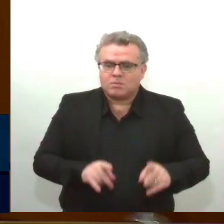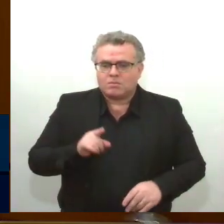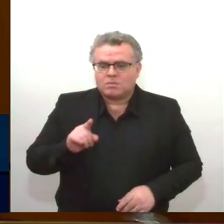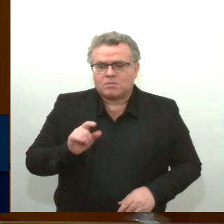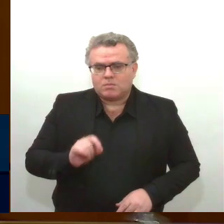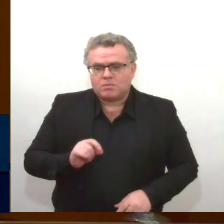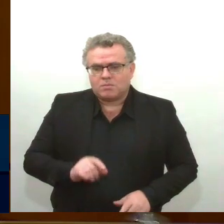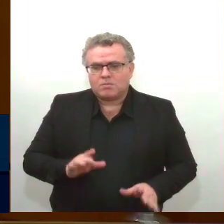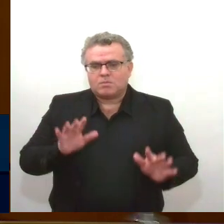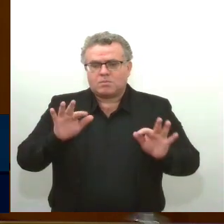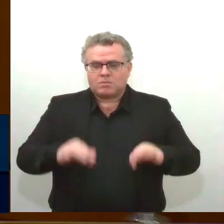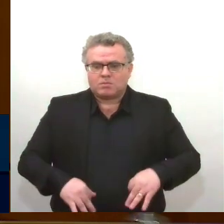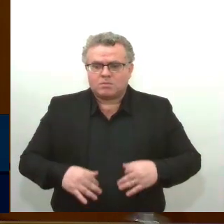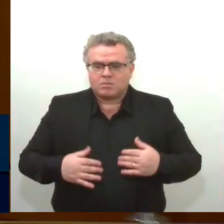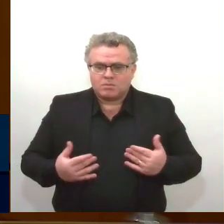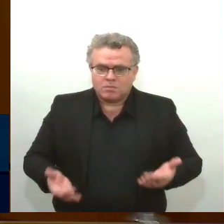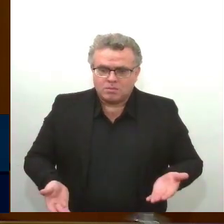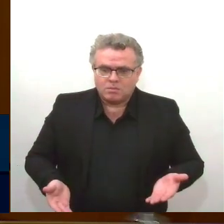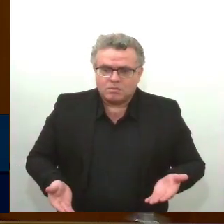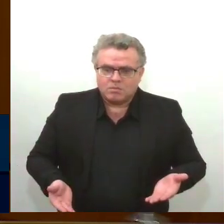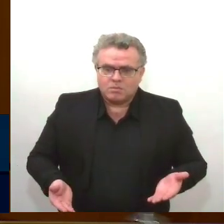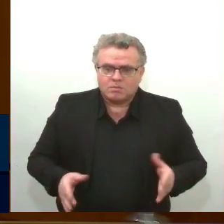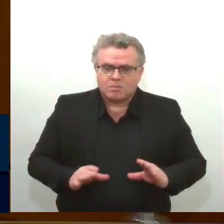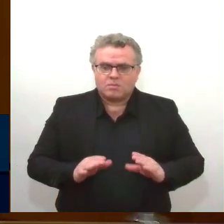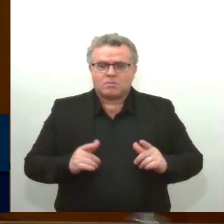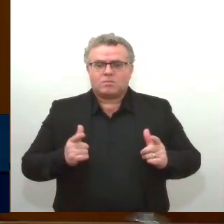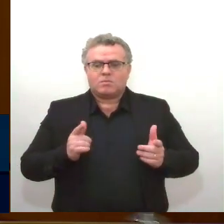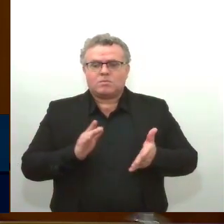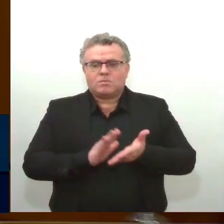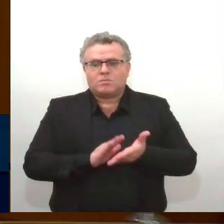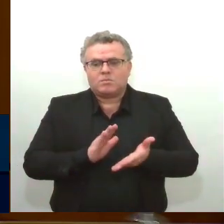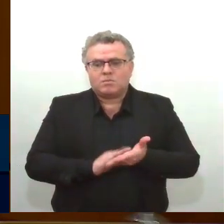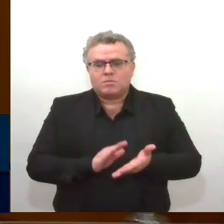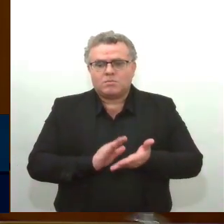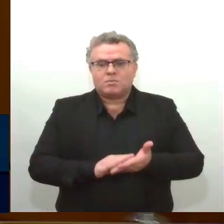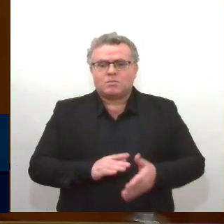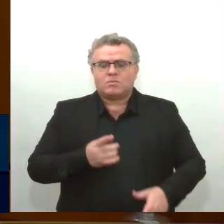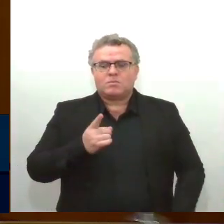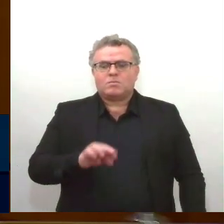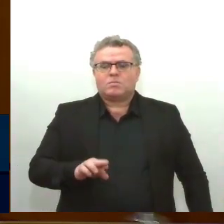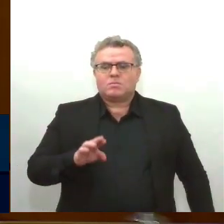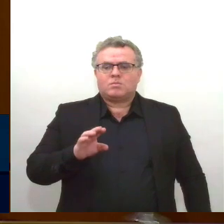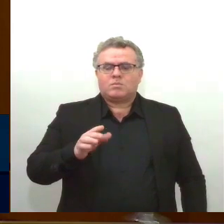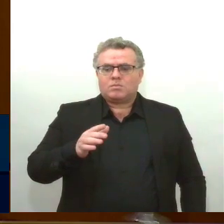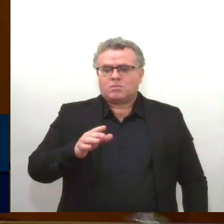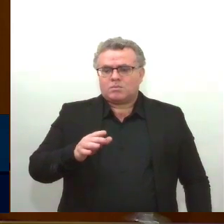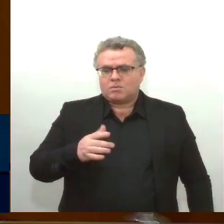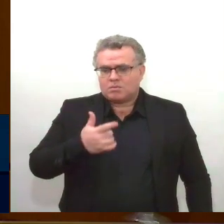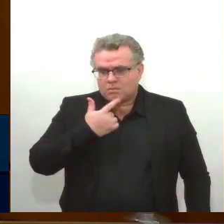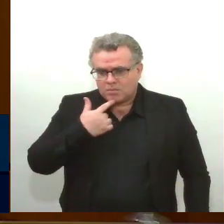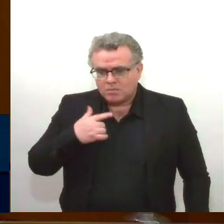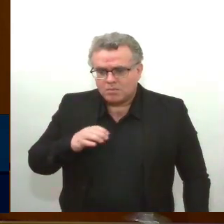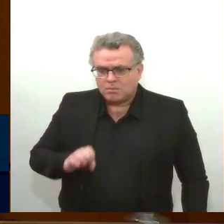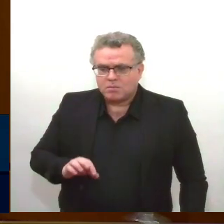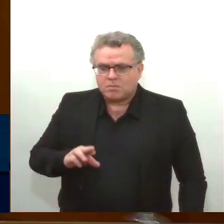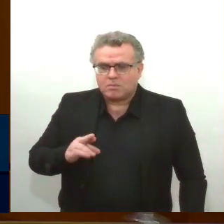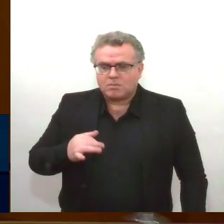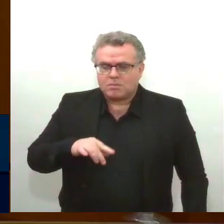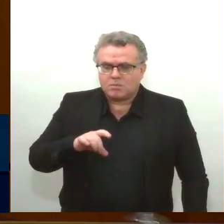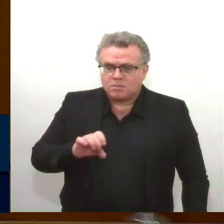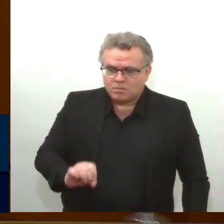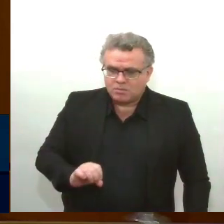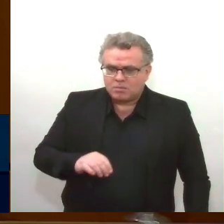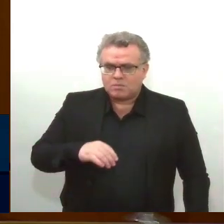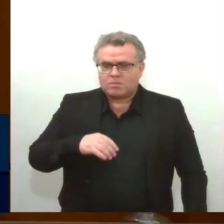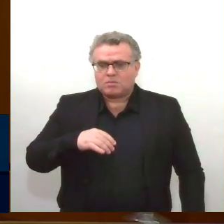também parabenizando a d Emília Correa A Ricardo Marques o cidadania que venceram